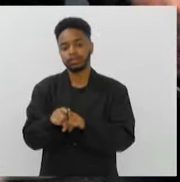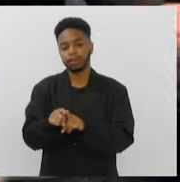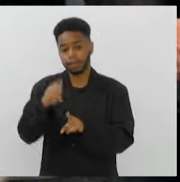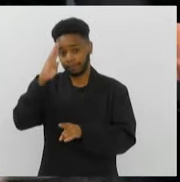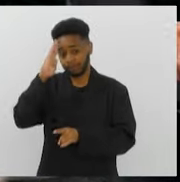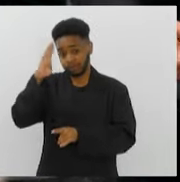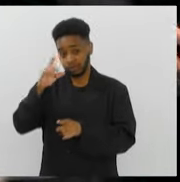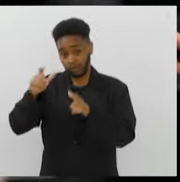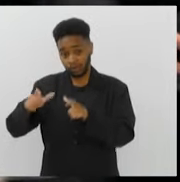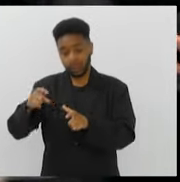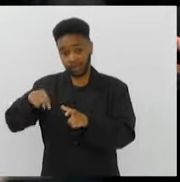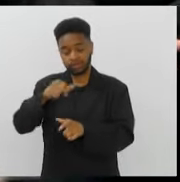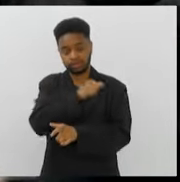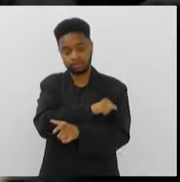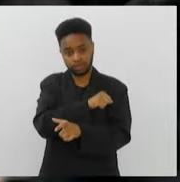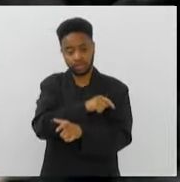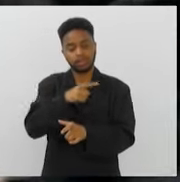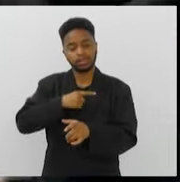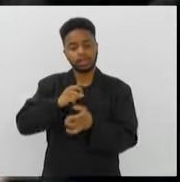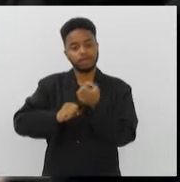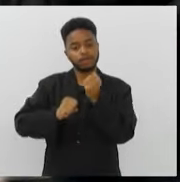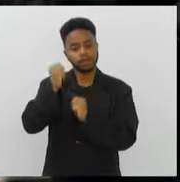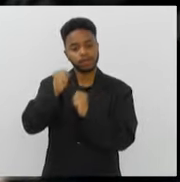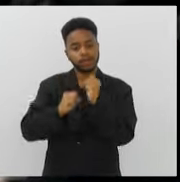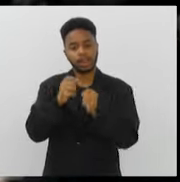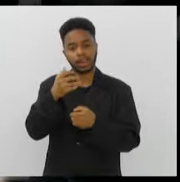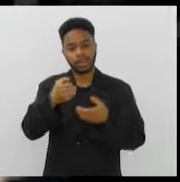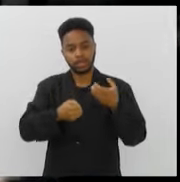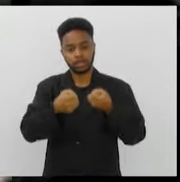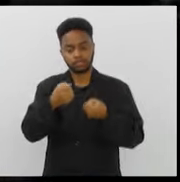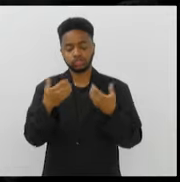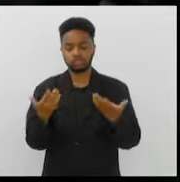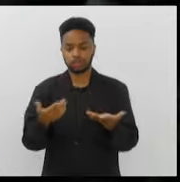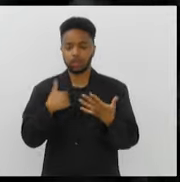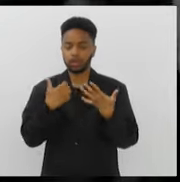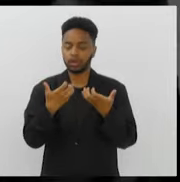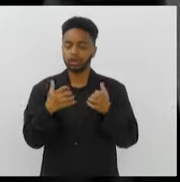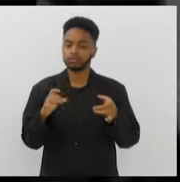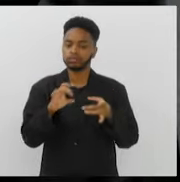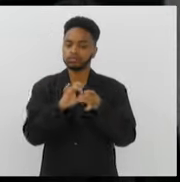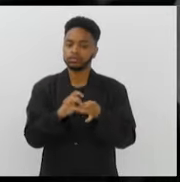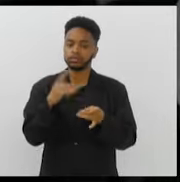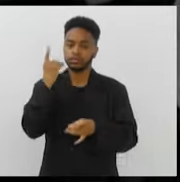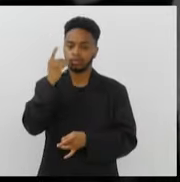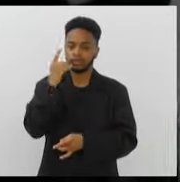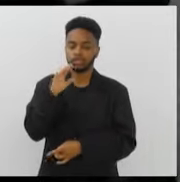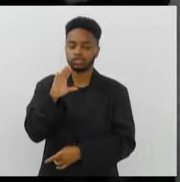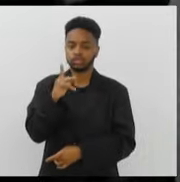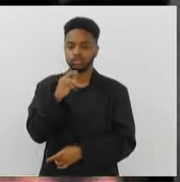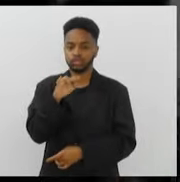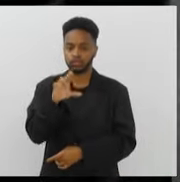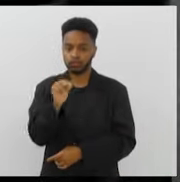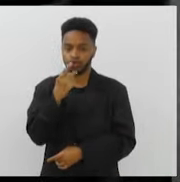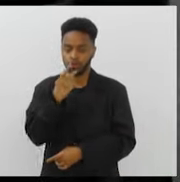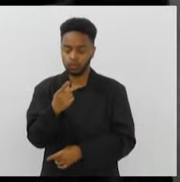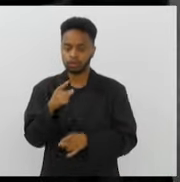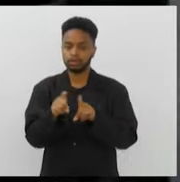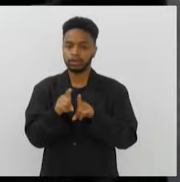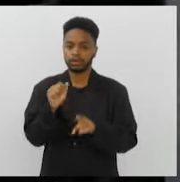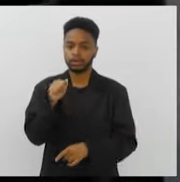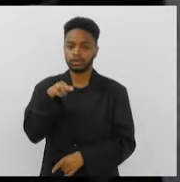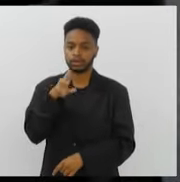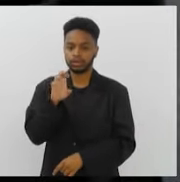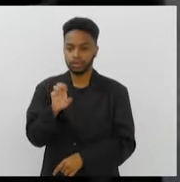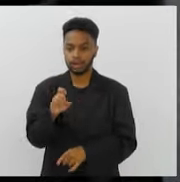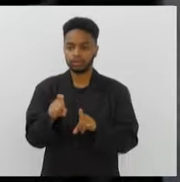região do estado de produção leiteira. Então, queria me filiar ao que falou o deputado Chico, o deputado André, o deputado Luiz Paulo e o